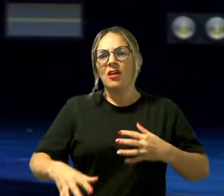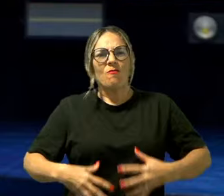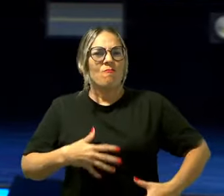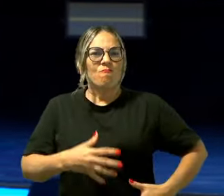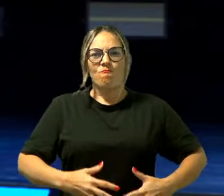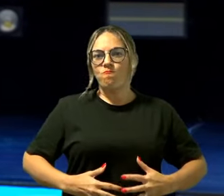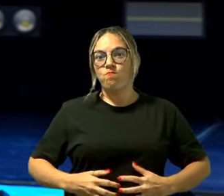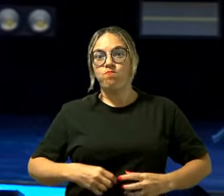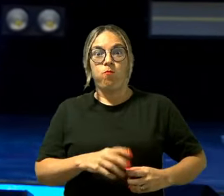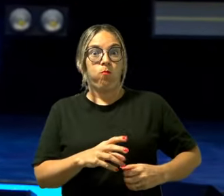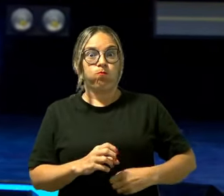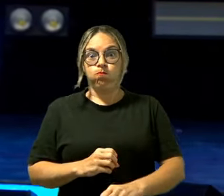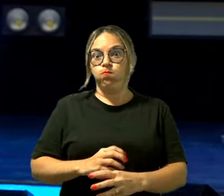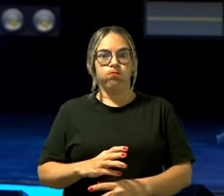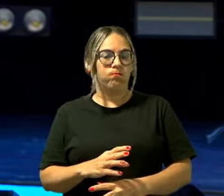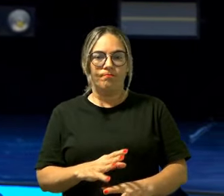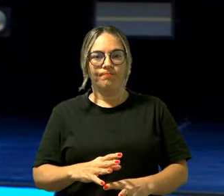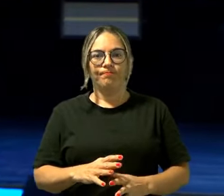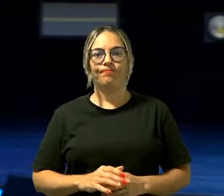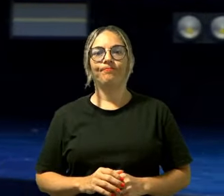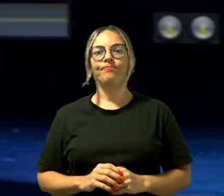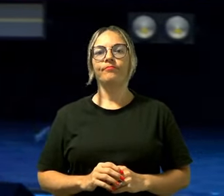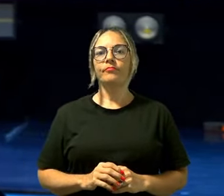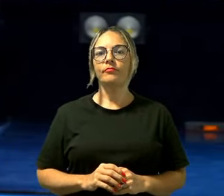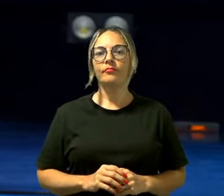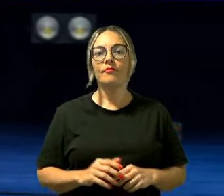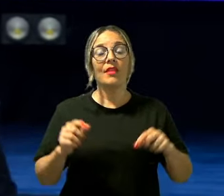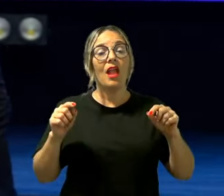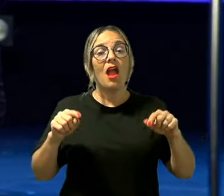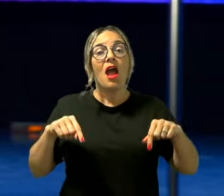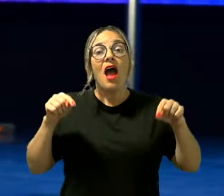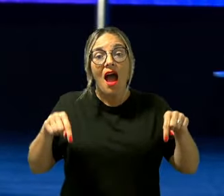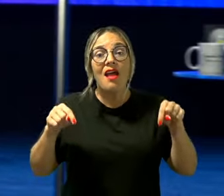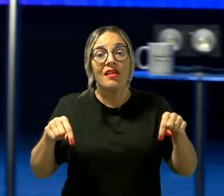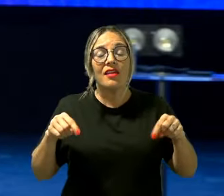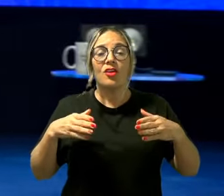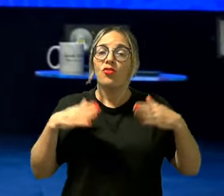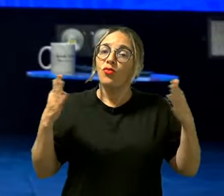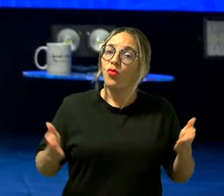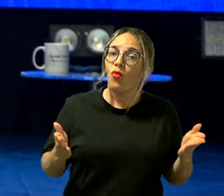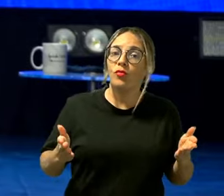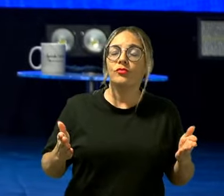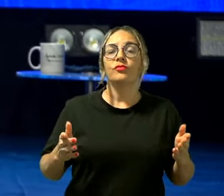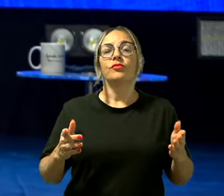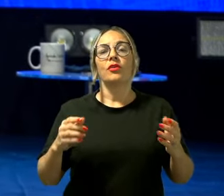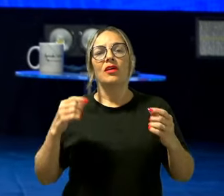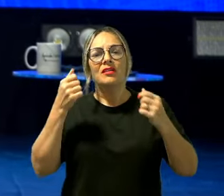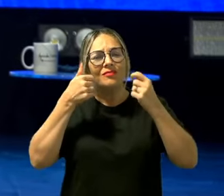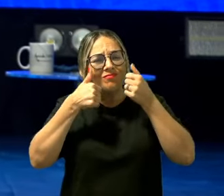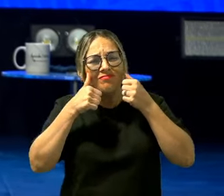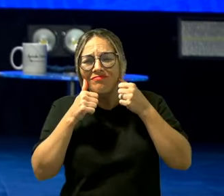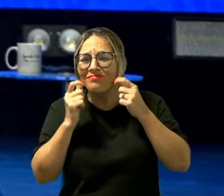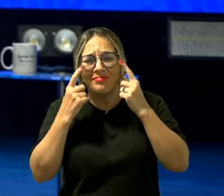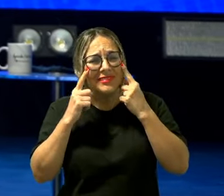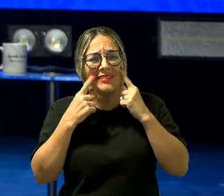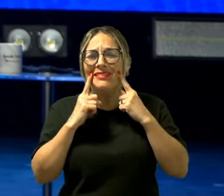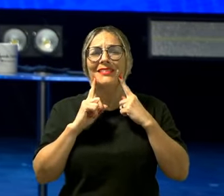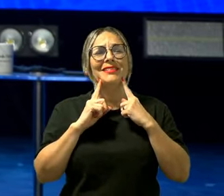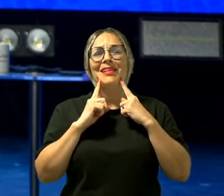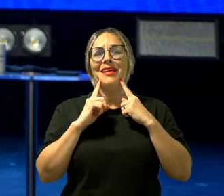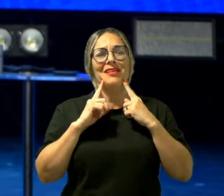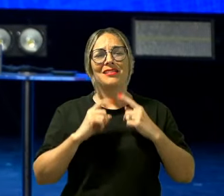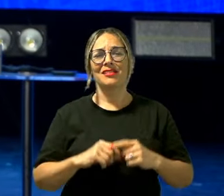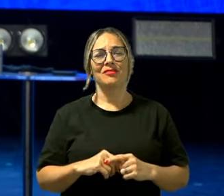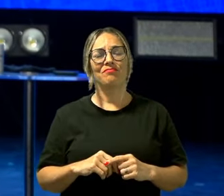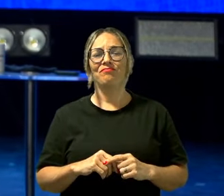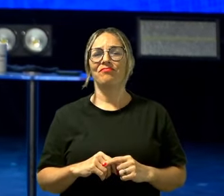movimentando. Do lado de fora, as notícias é de morte, é tristeza se instalando em todas as